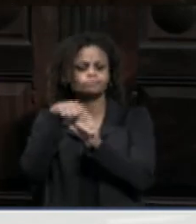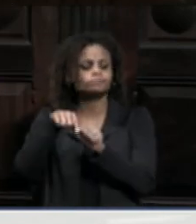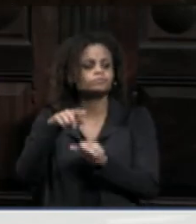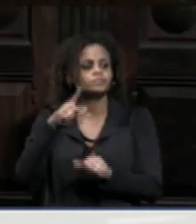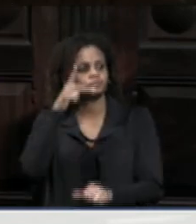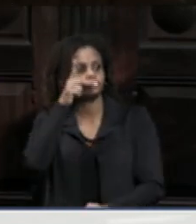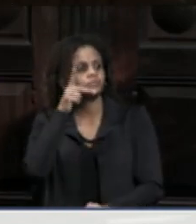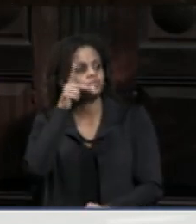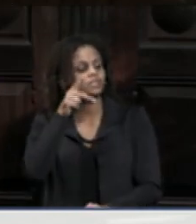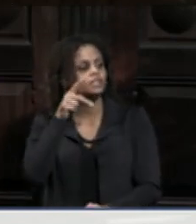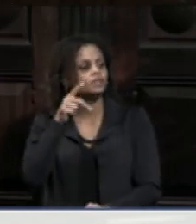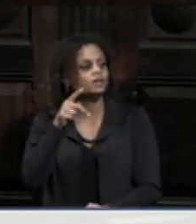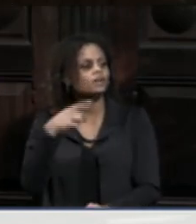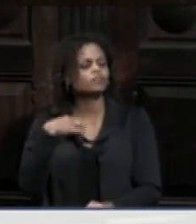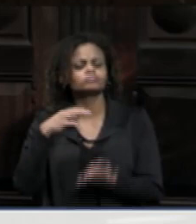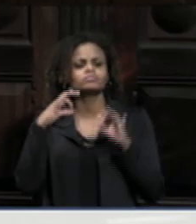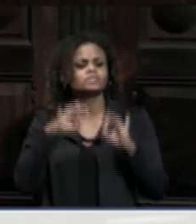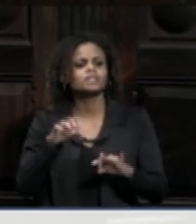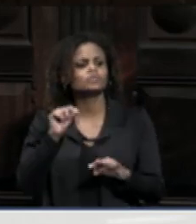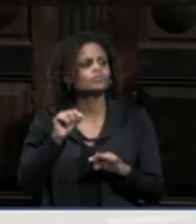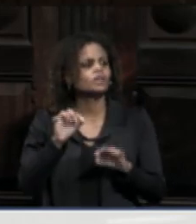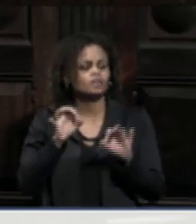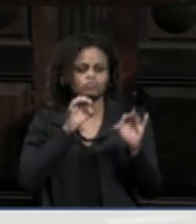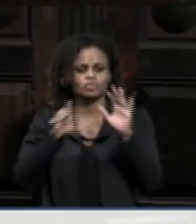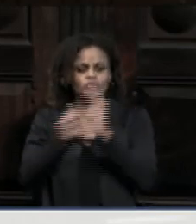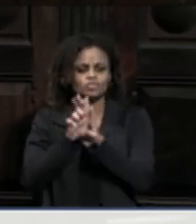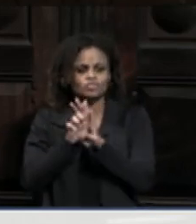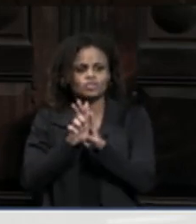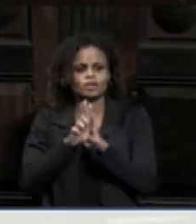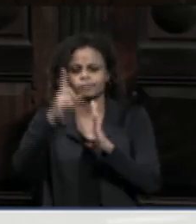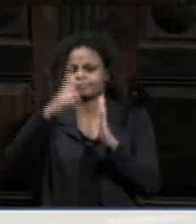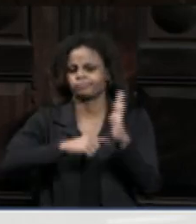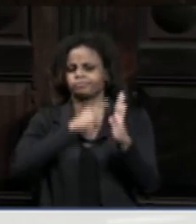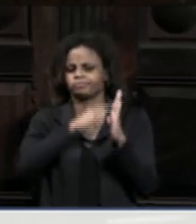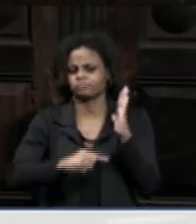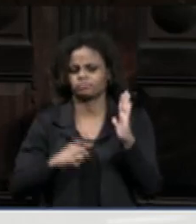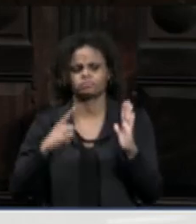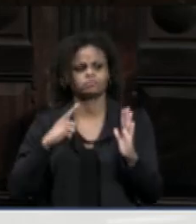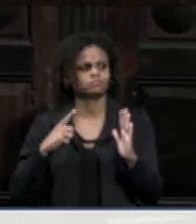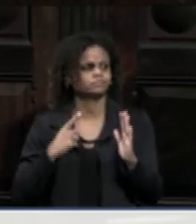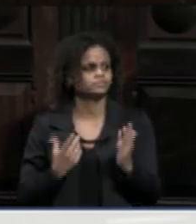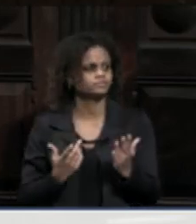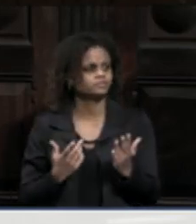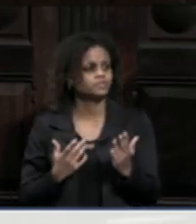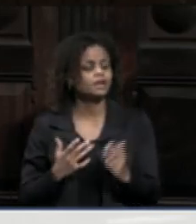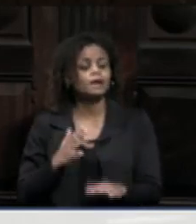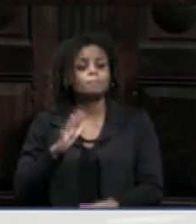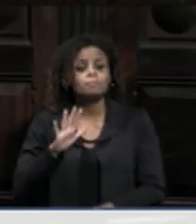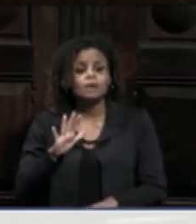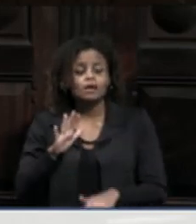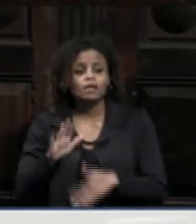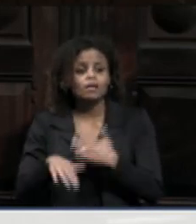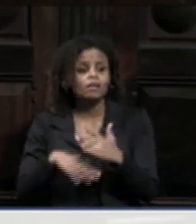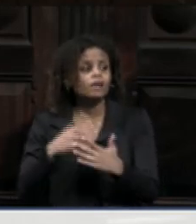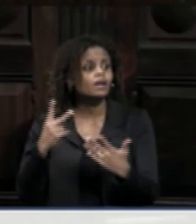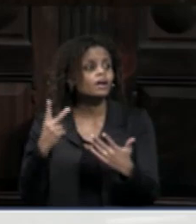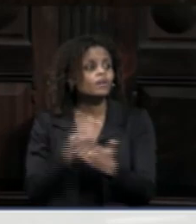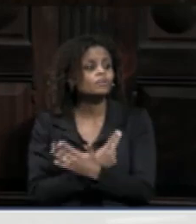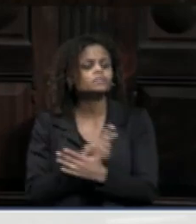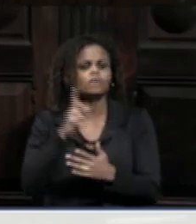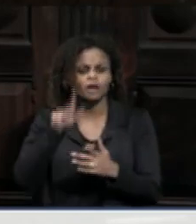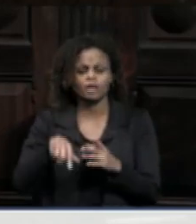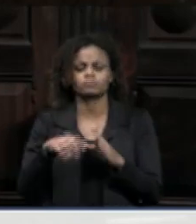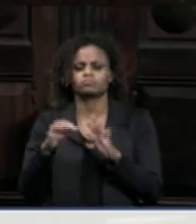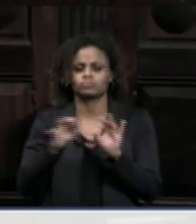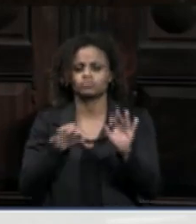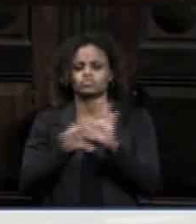projeto iria ser rejeitado. E aconteceu que o projeto foi